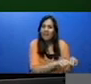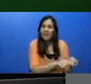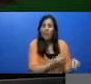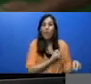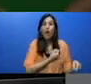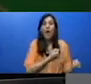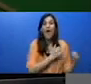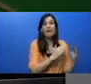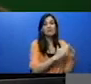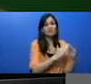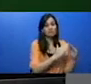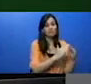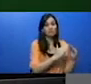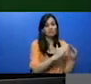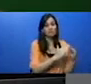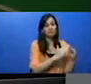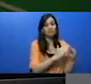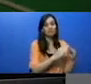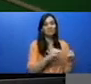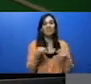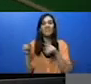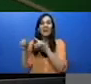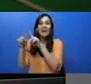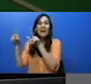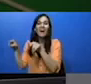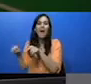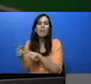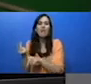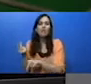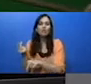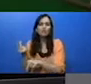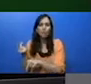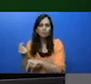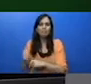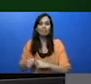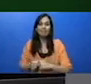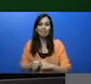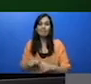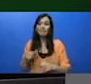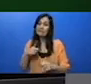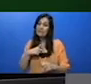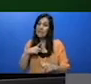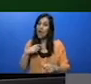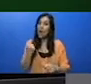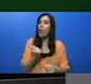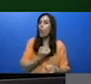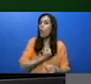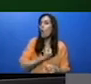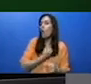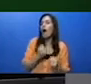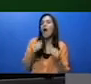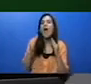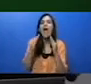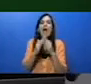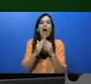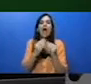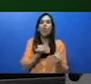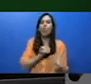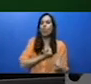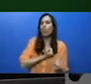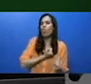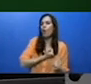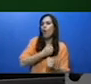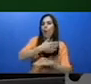casas. Aqui nós temos preço, também tem o número da sua casa, o número da sua rua, no